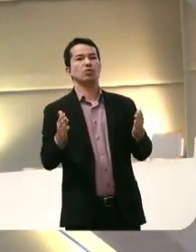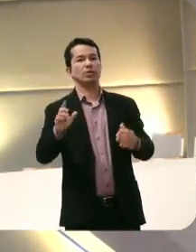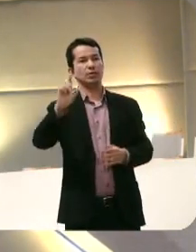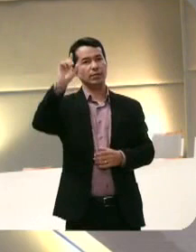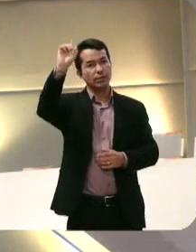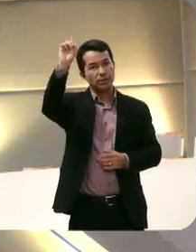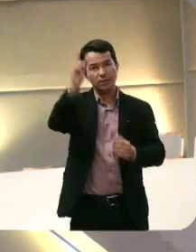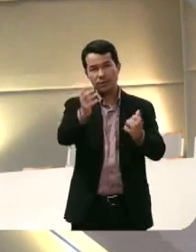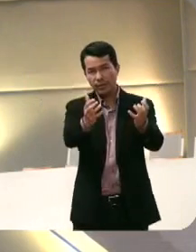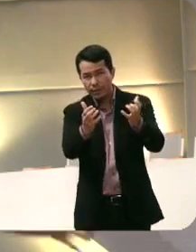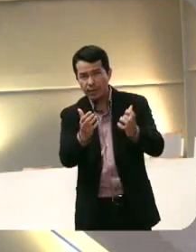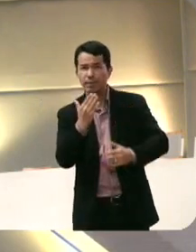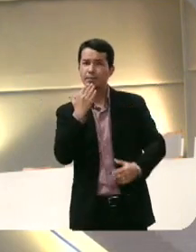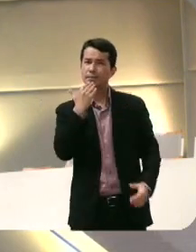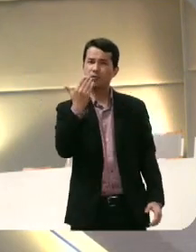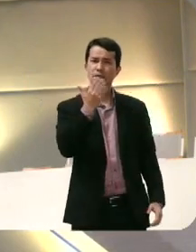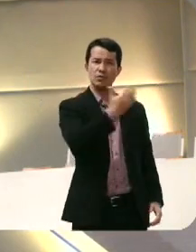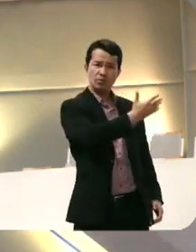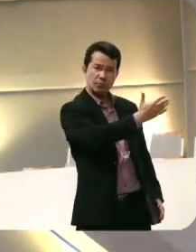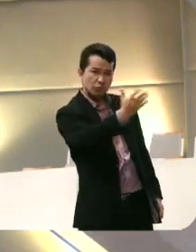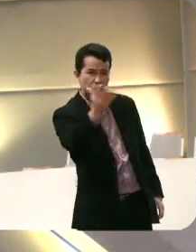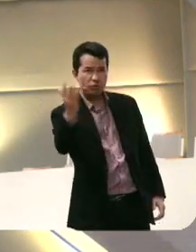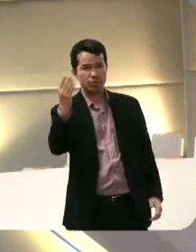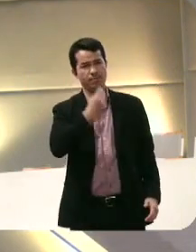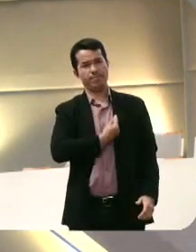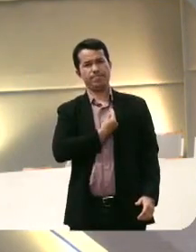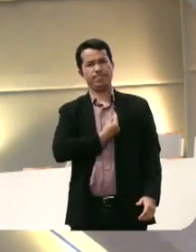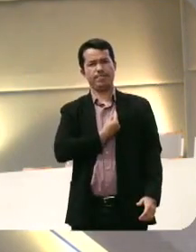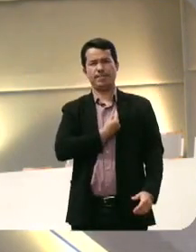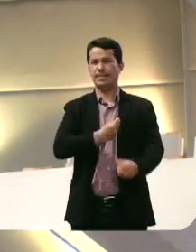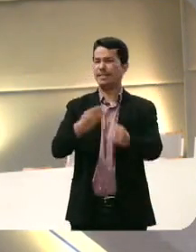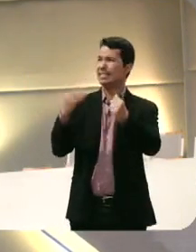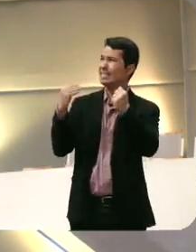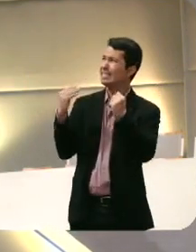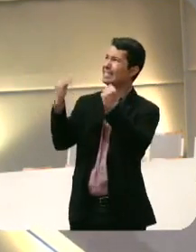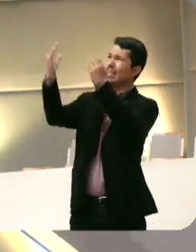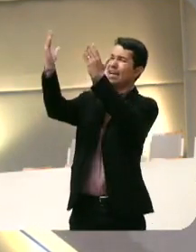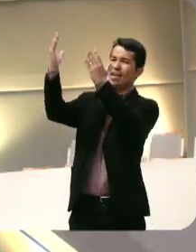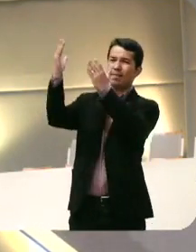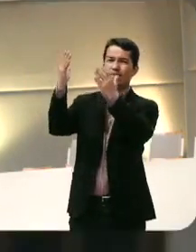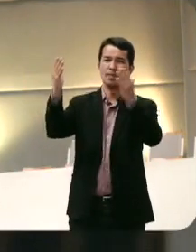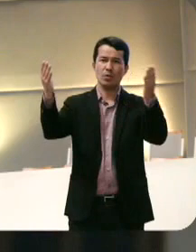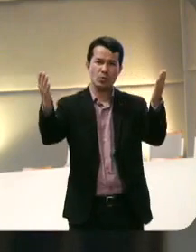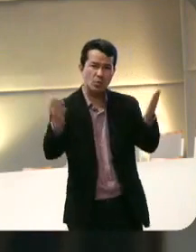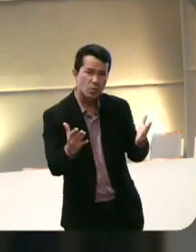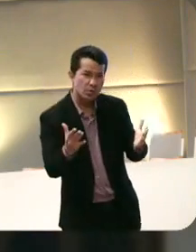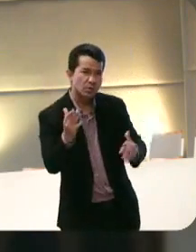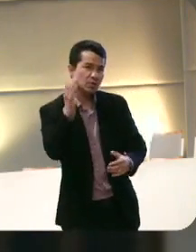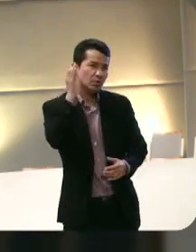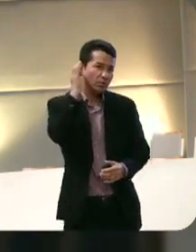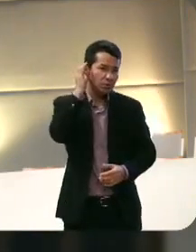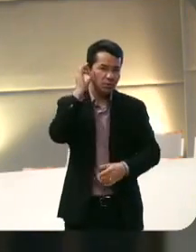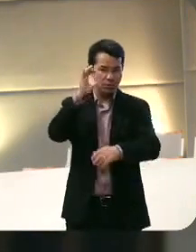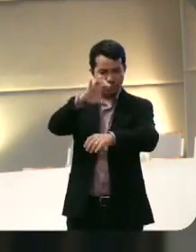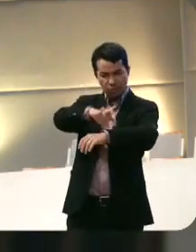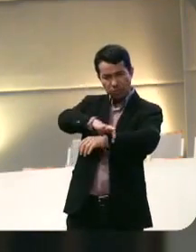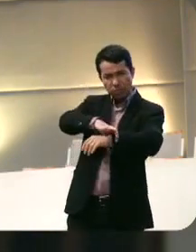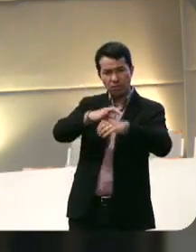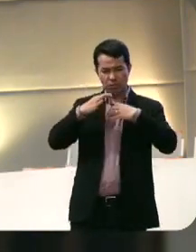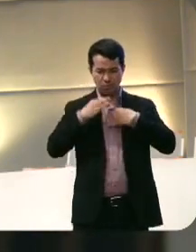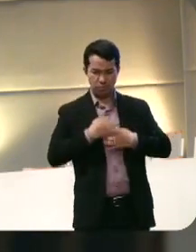permanentes. De hoje em diante, brincos, joias, braceletes vão ficar